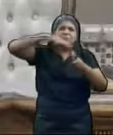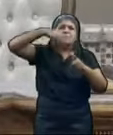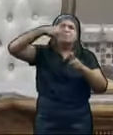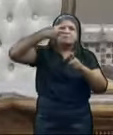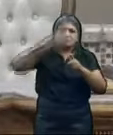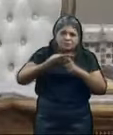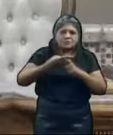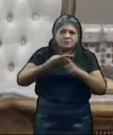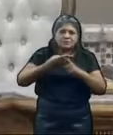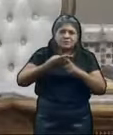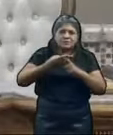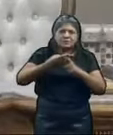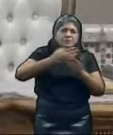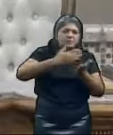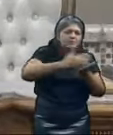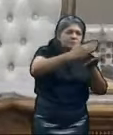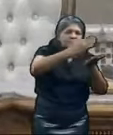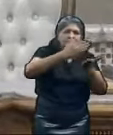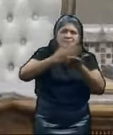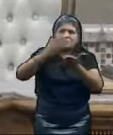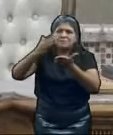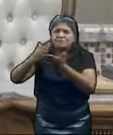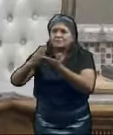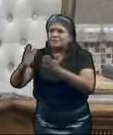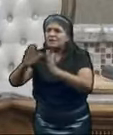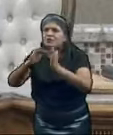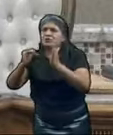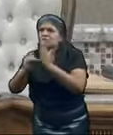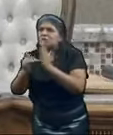o bem-aventurado o que tem fome